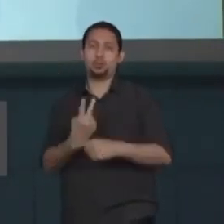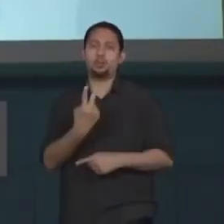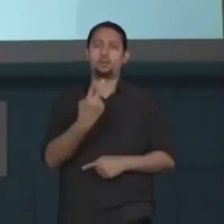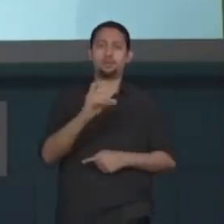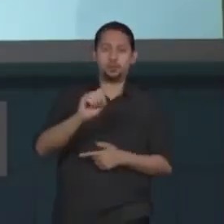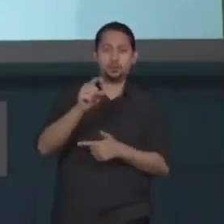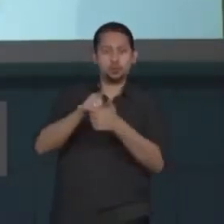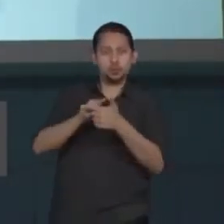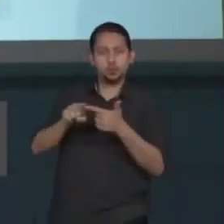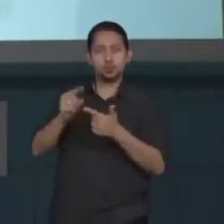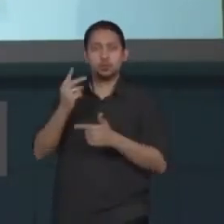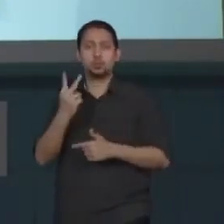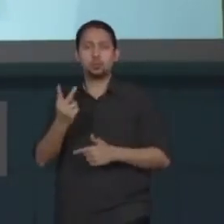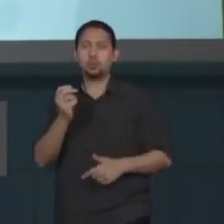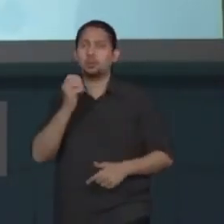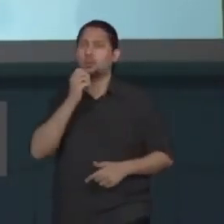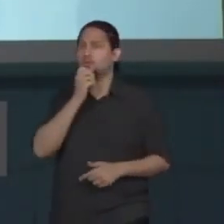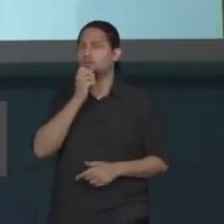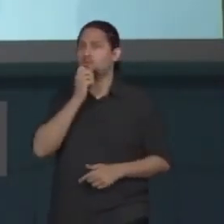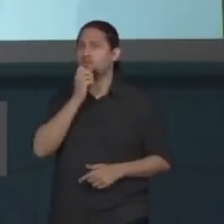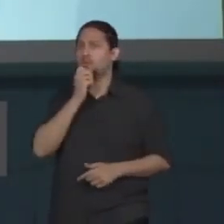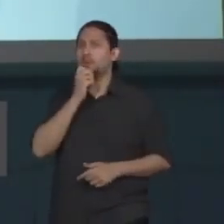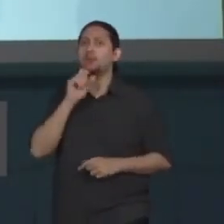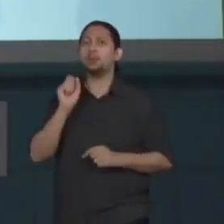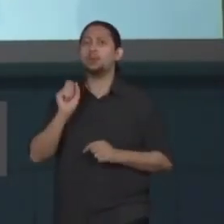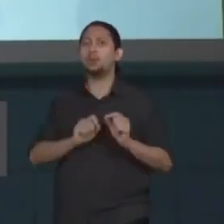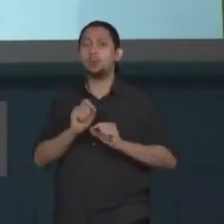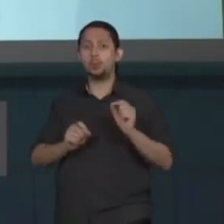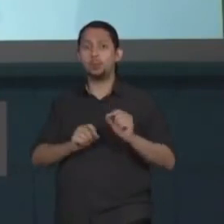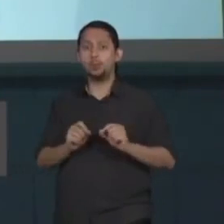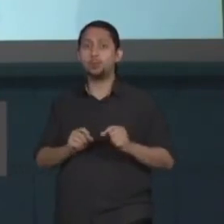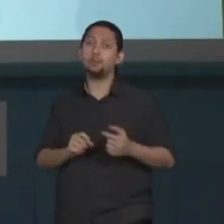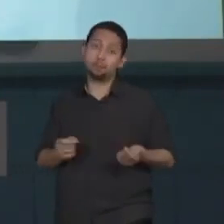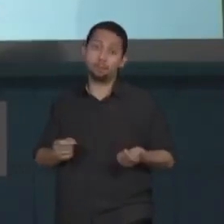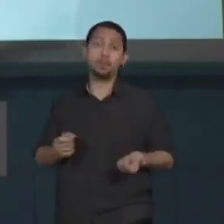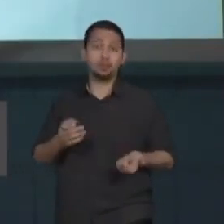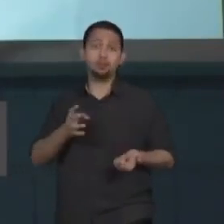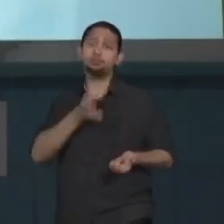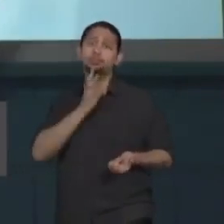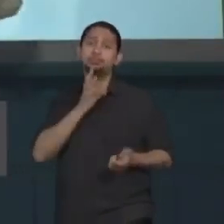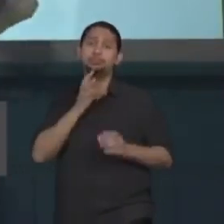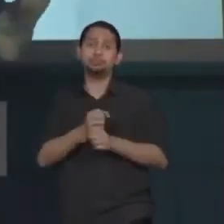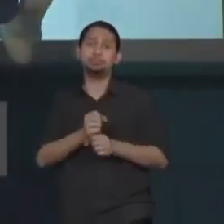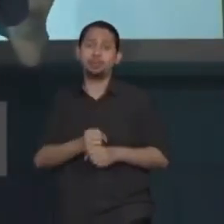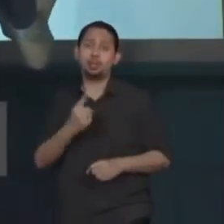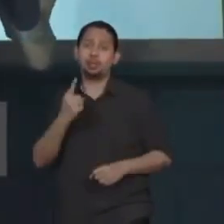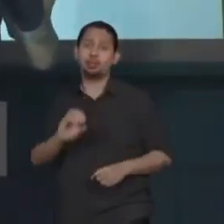para levantar um objeto de 20 quilos vai ser 20 dividido por 2, que dá